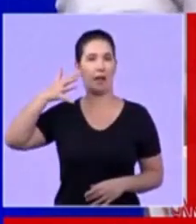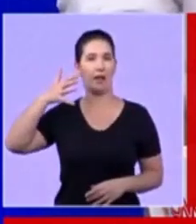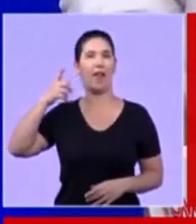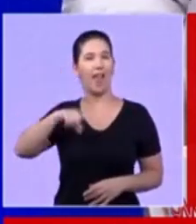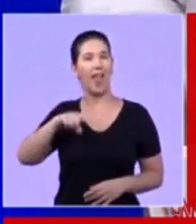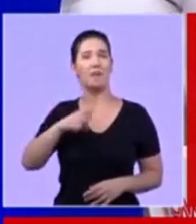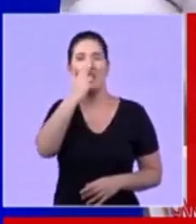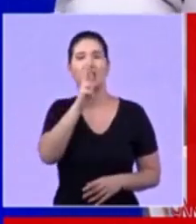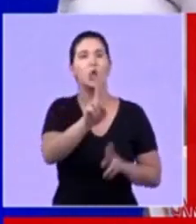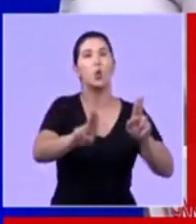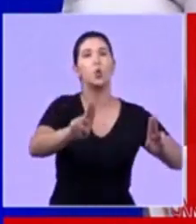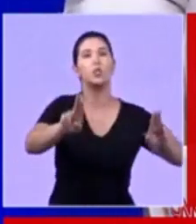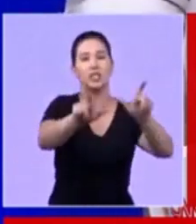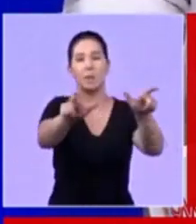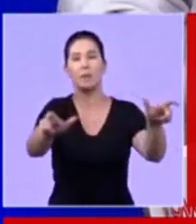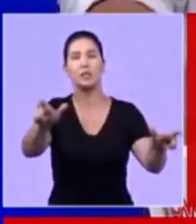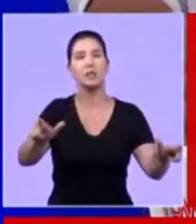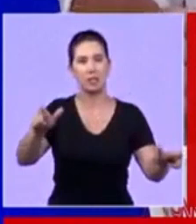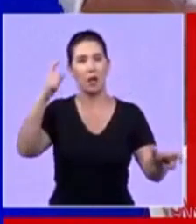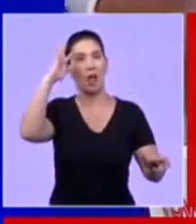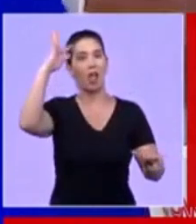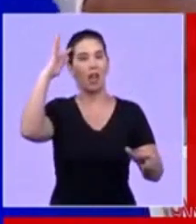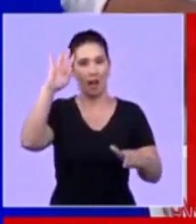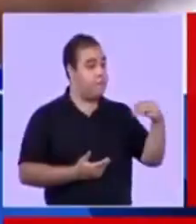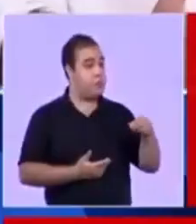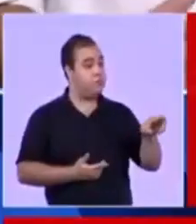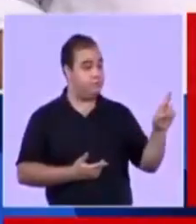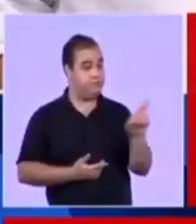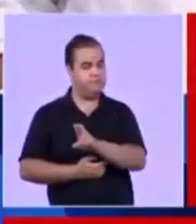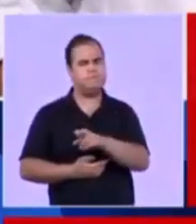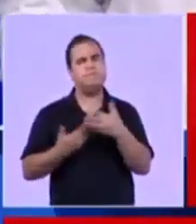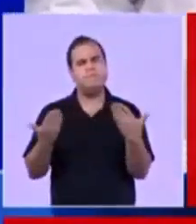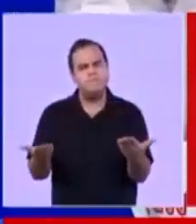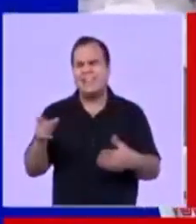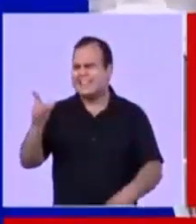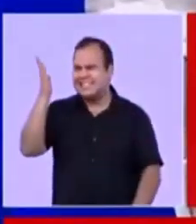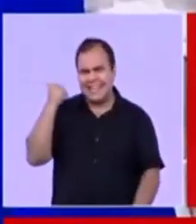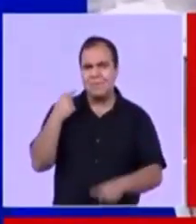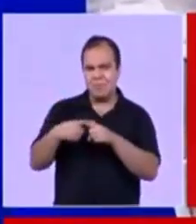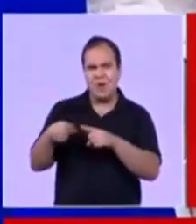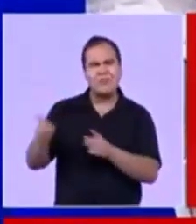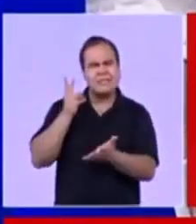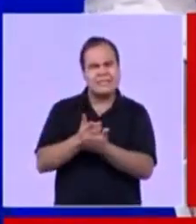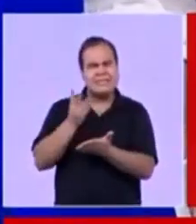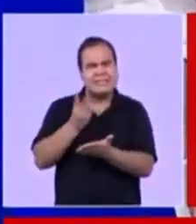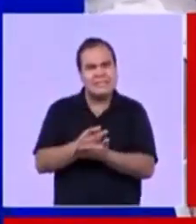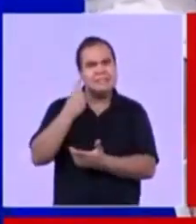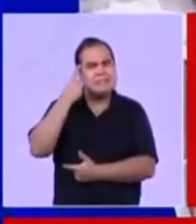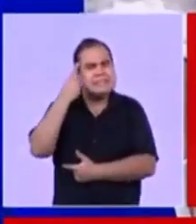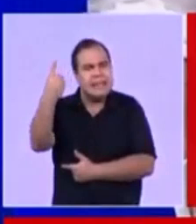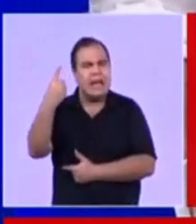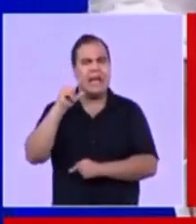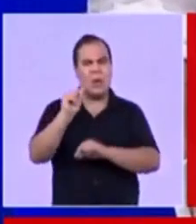problema tão complexo que aconteceu quatro anos depois é que a cracolândia tá ainda maior Sabe por que que você insiste nessa ideia